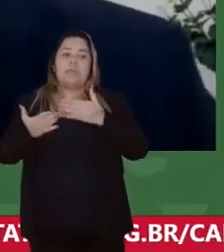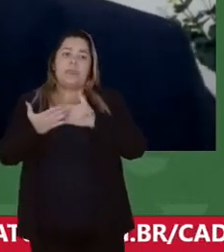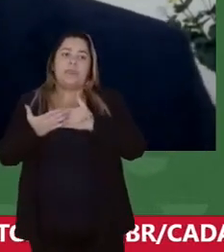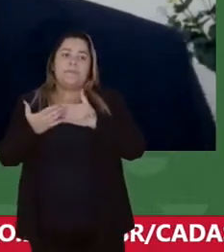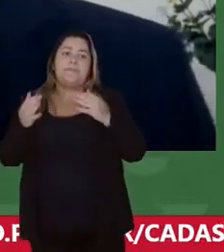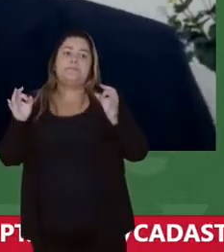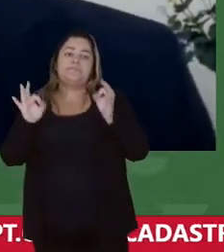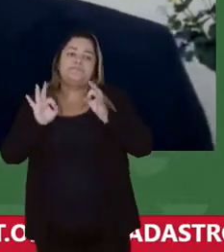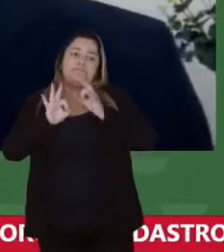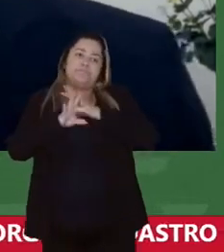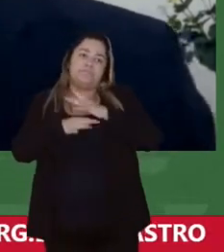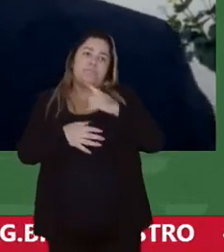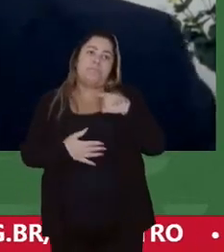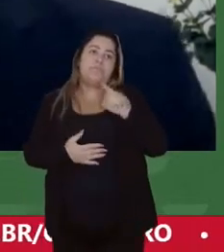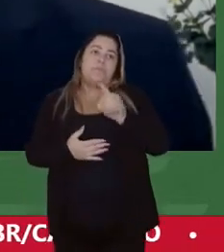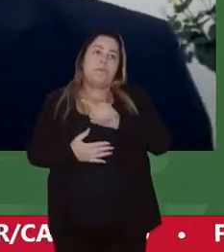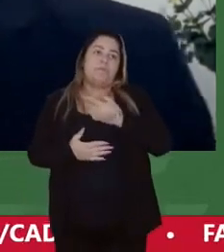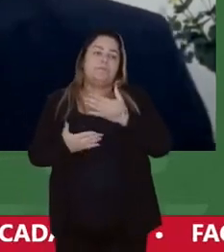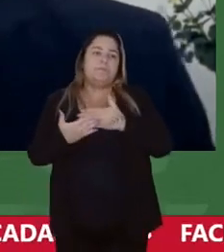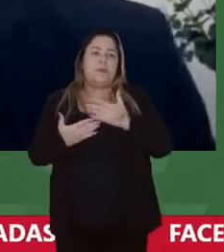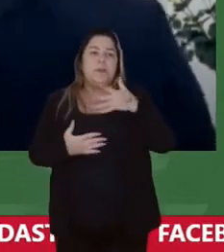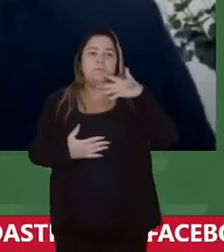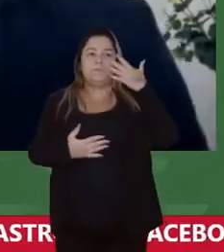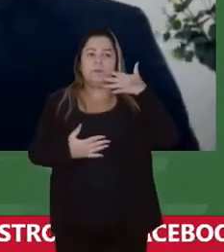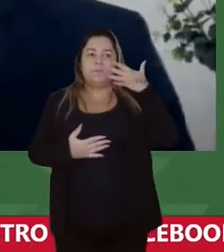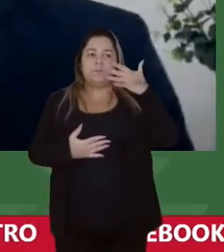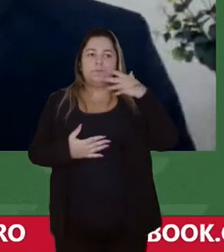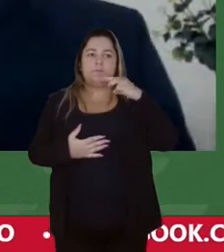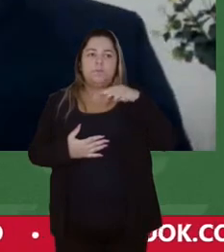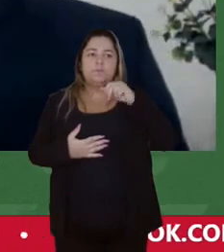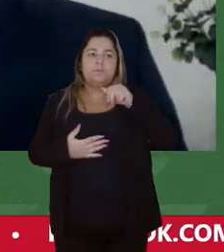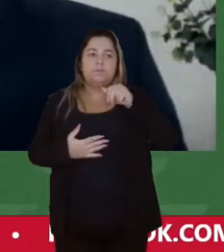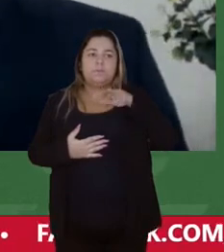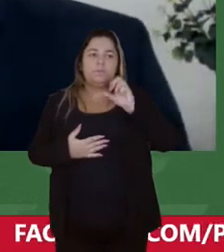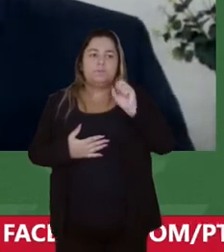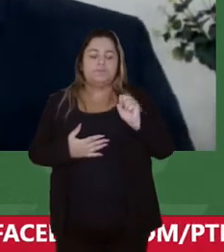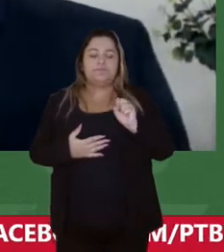vamos encerrar como nós começamos. Com a palavra, Marcos Chagas.